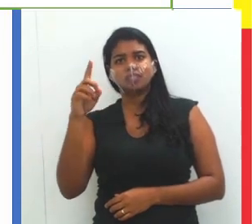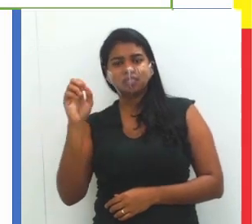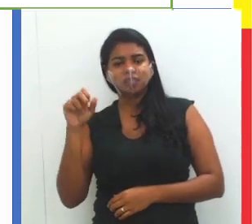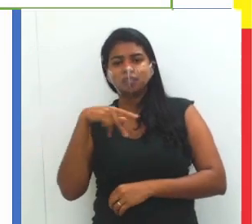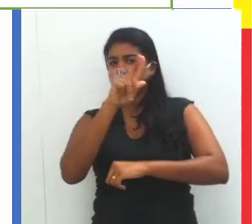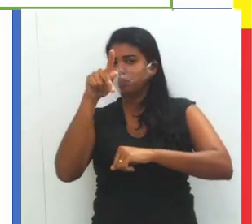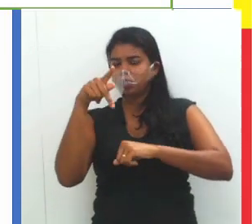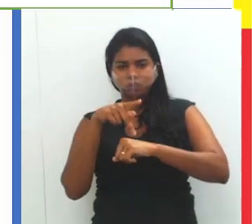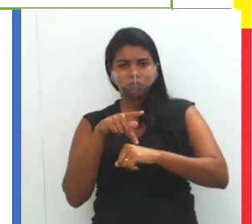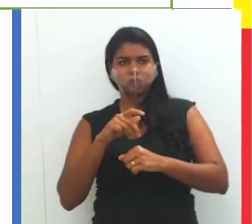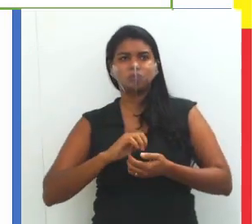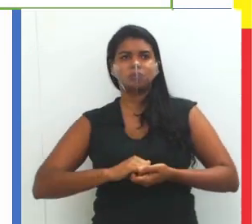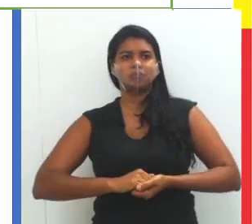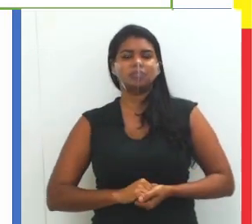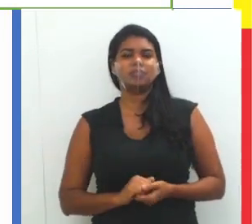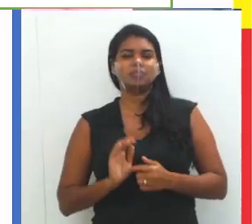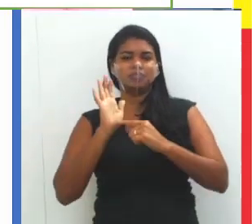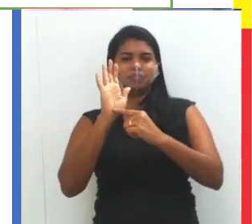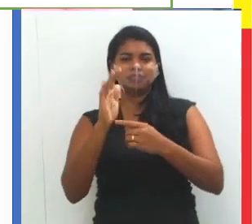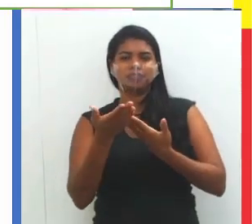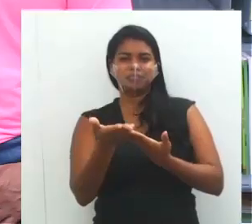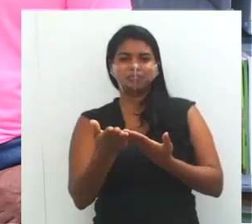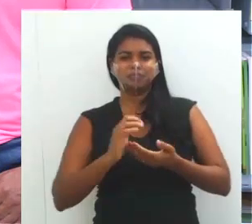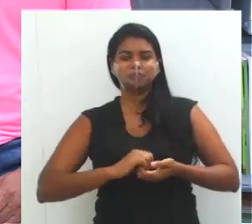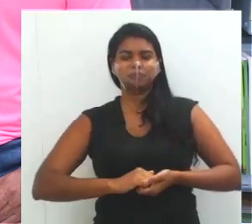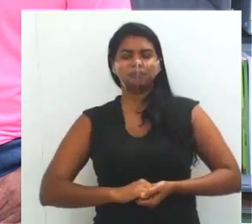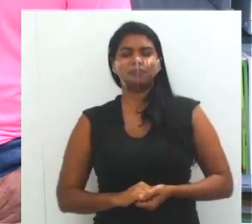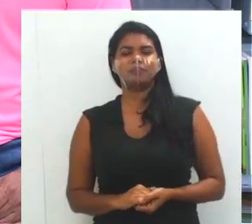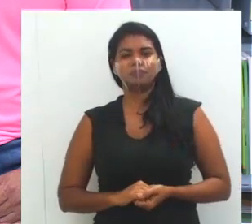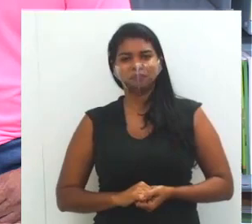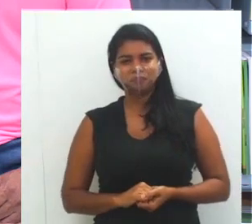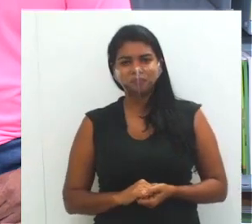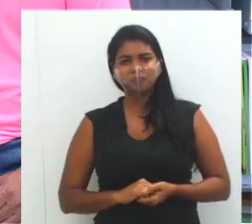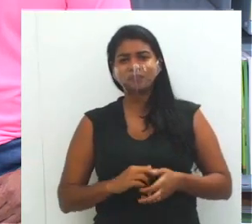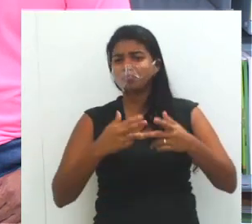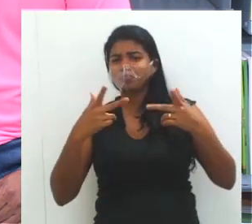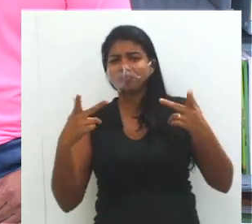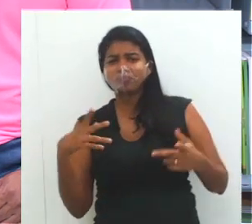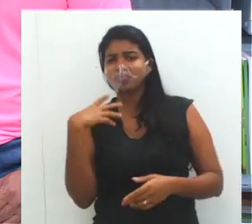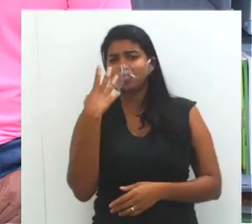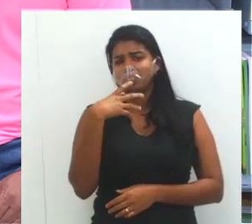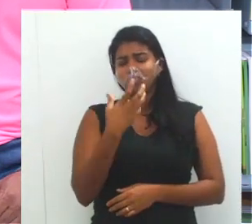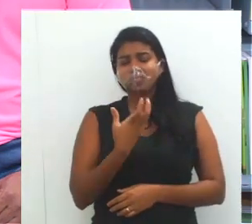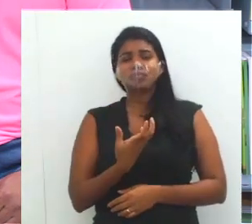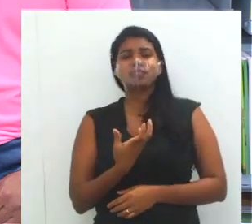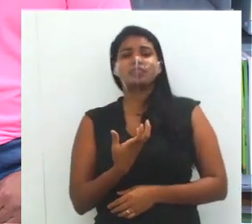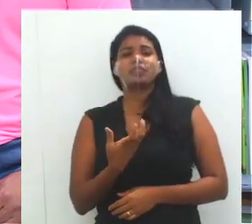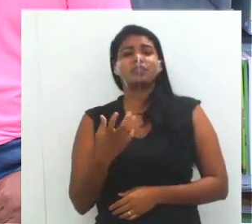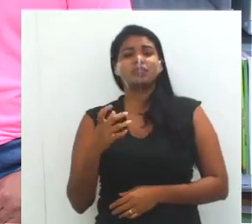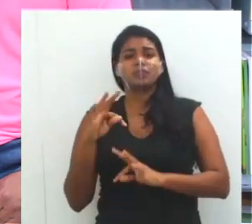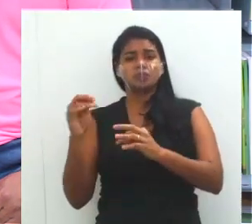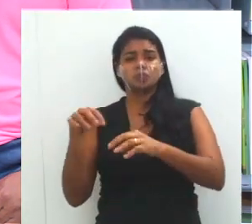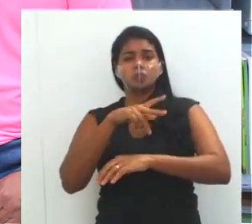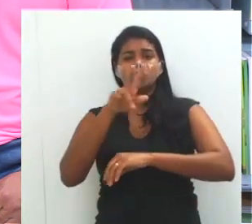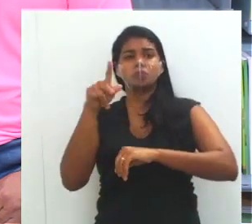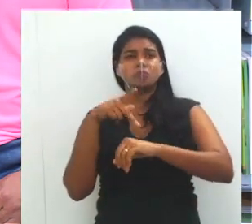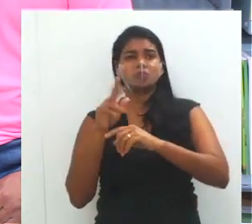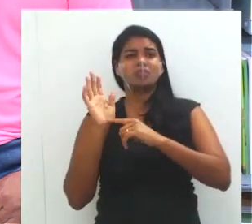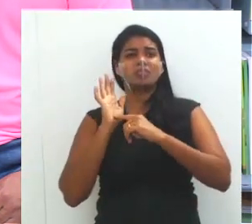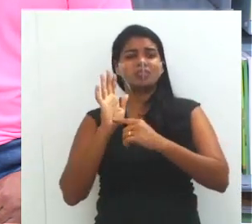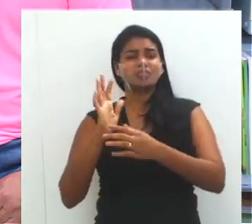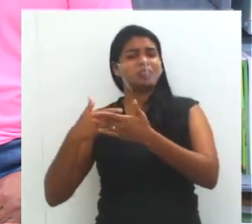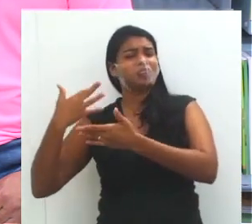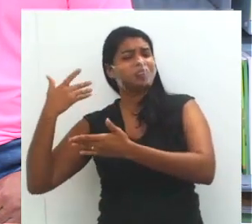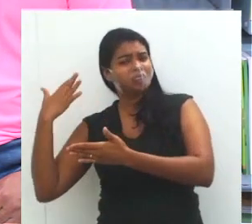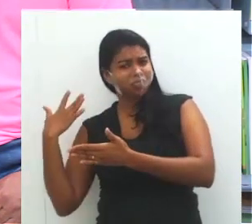para todo o país. Sobre essa questão de levar o xote, o baião, o chachado para todo o país, é importante salientar